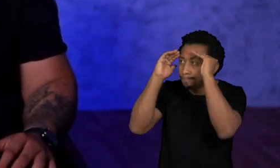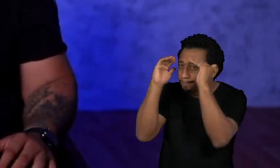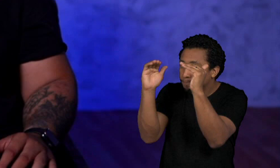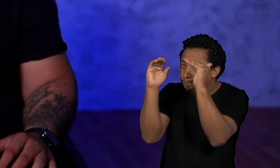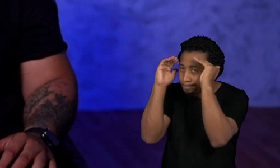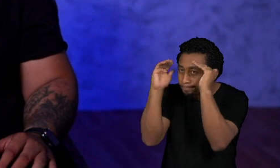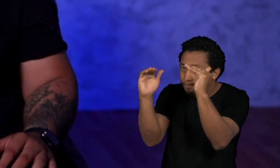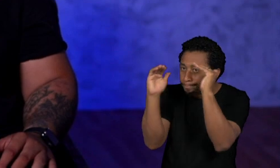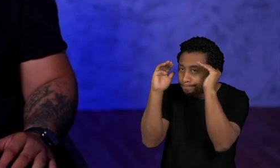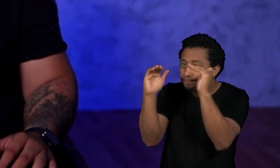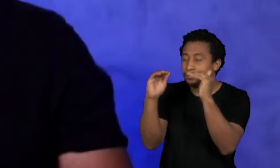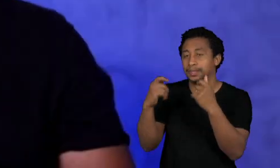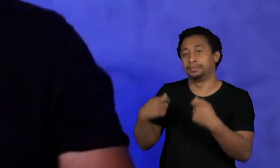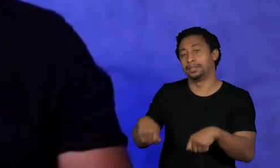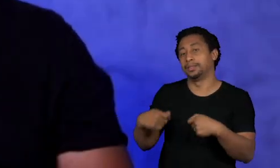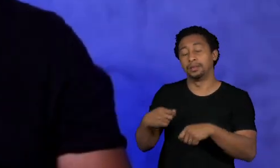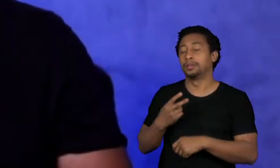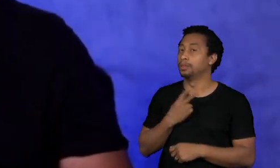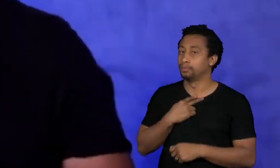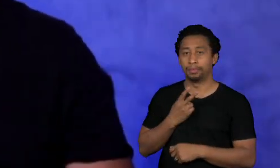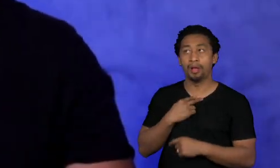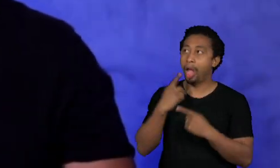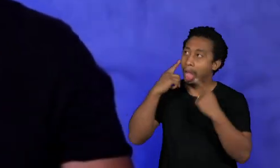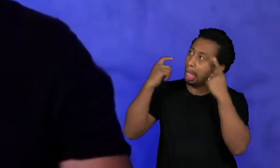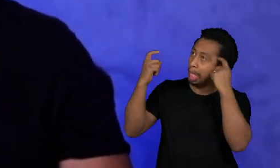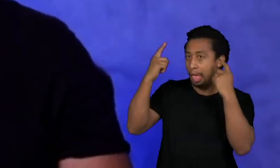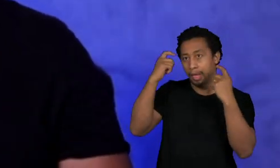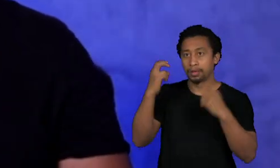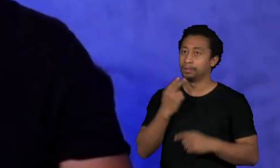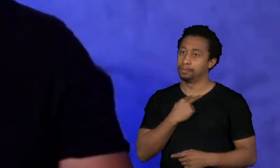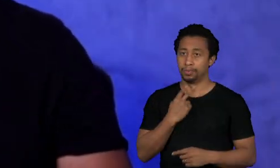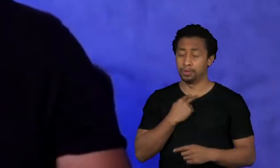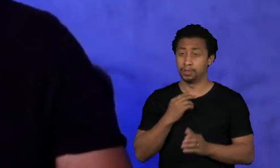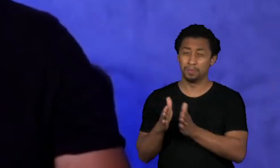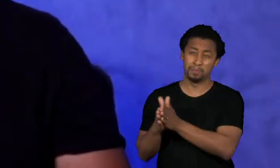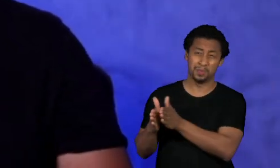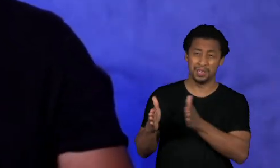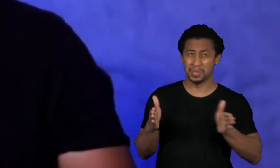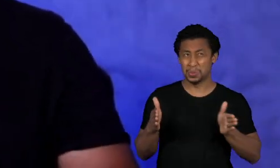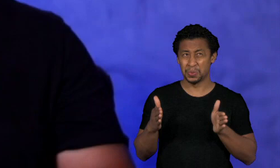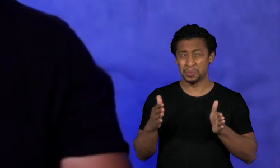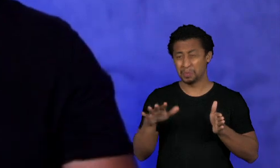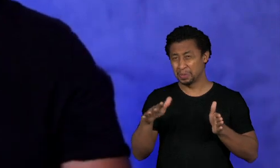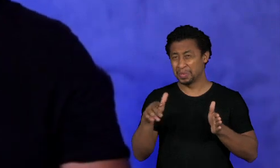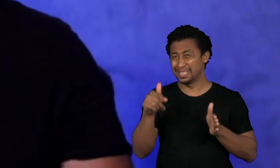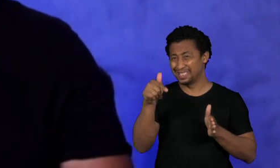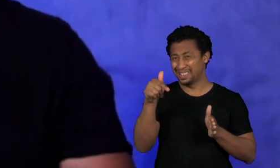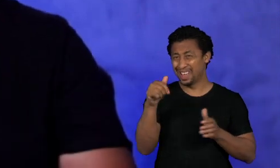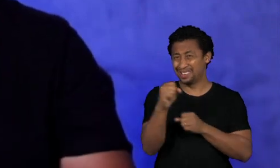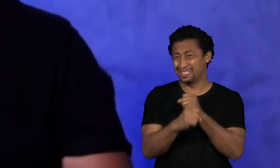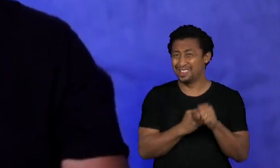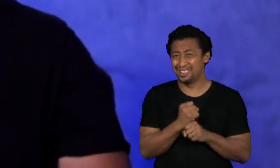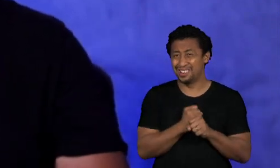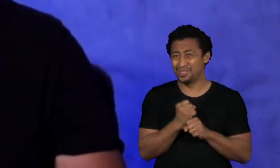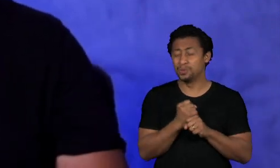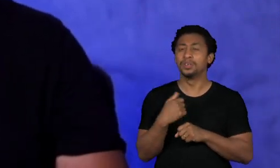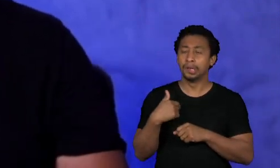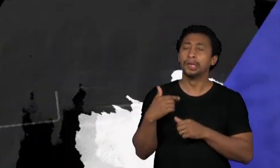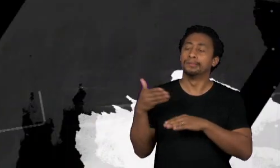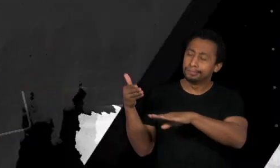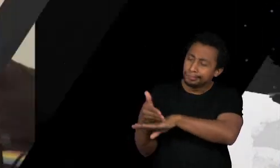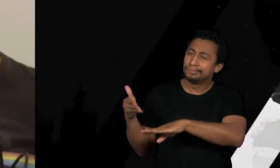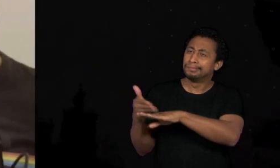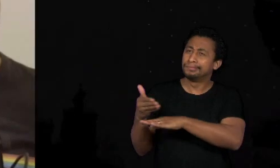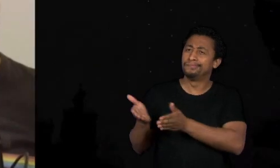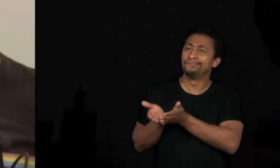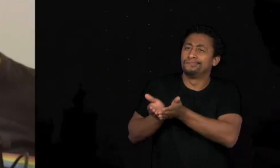certa diligência. Então eu passei uns bons anos, pelo menos uns 6, 7 anos, não cabendo no lugar, não cabendo dentro do militarismo, né?